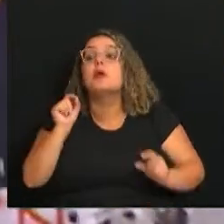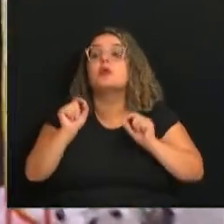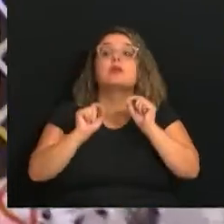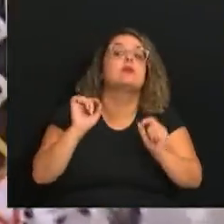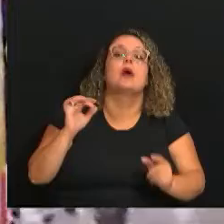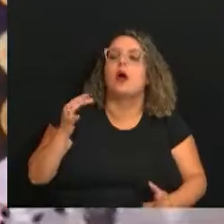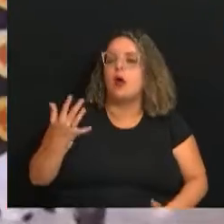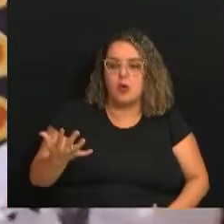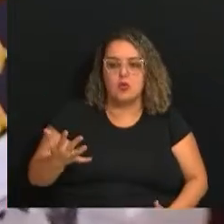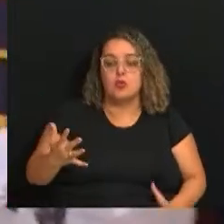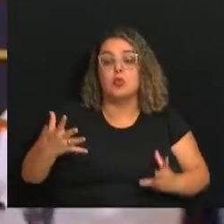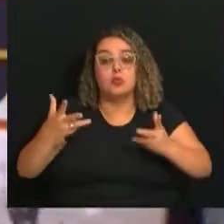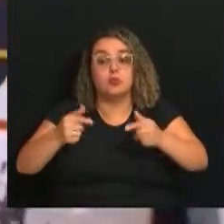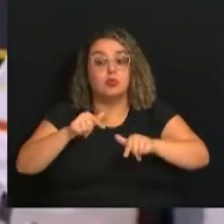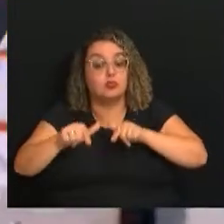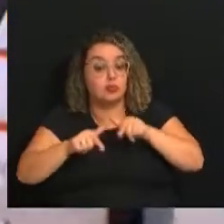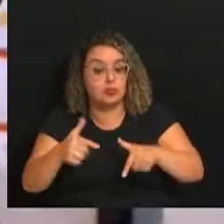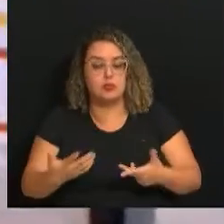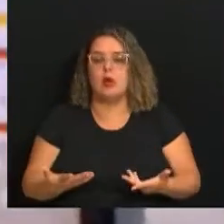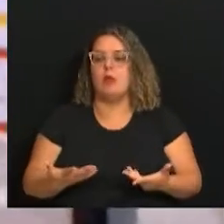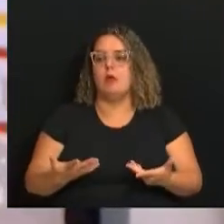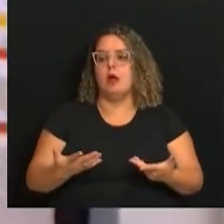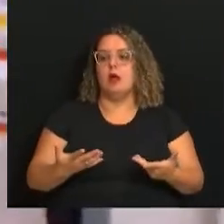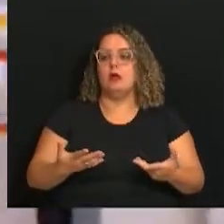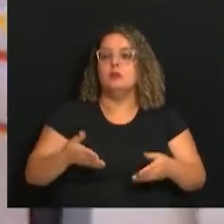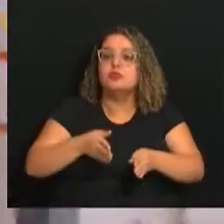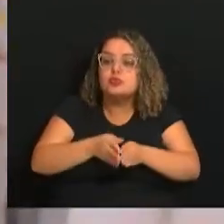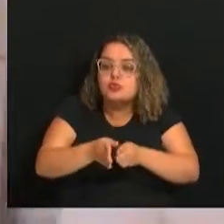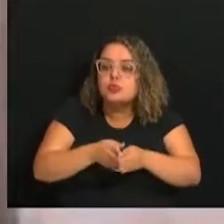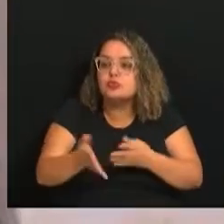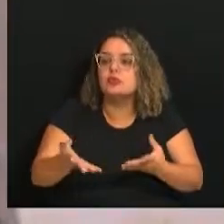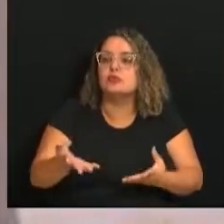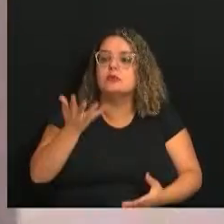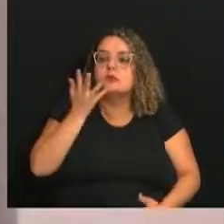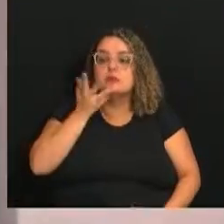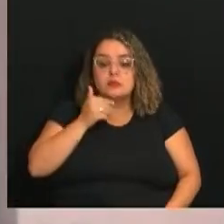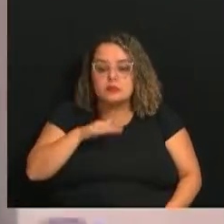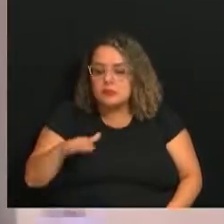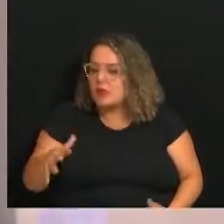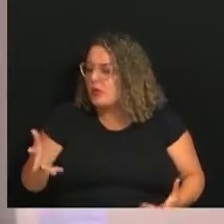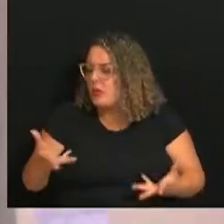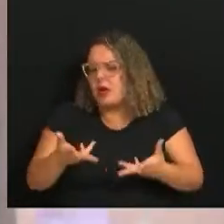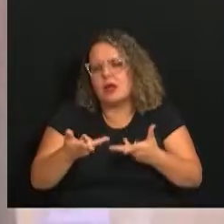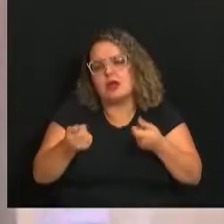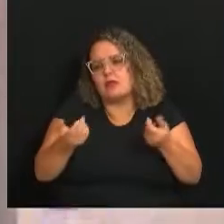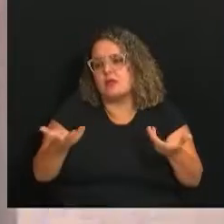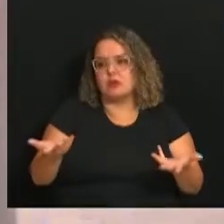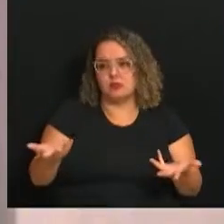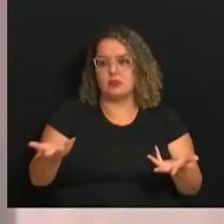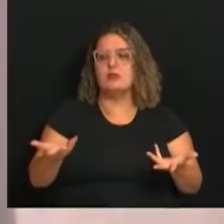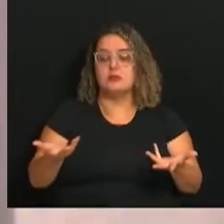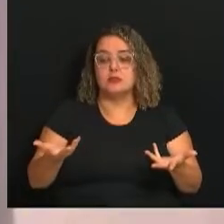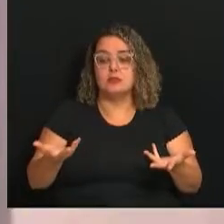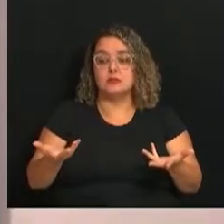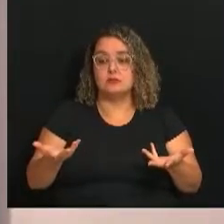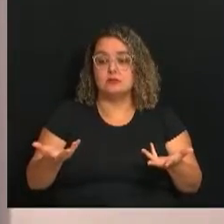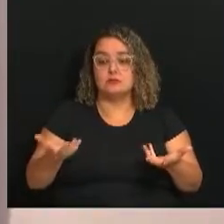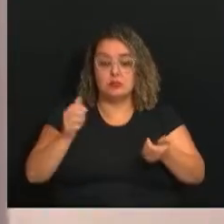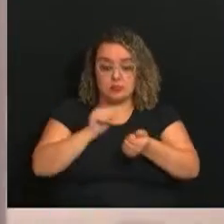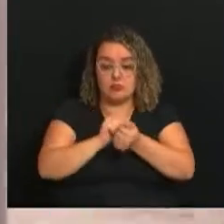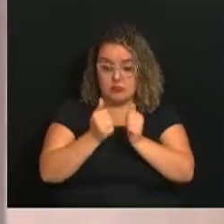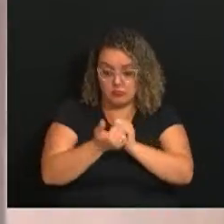telefone, a Denise é a nossa pessoa que faz os agendamentos, né? E depois a gente dá um jeito de passar o telefone. O meu telefone da Tainã é